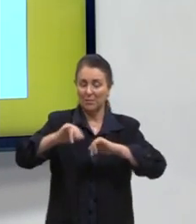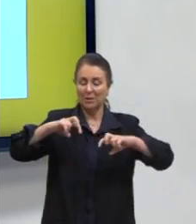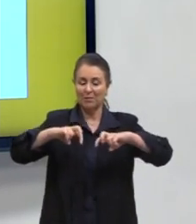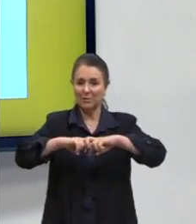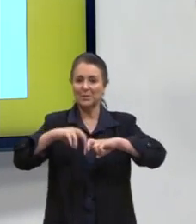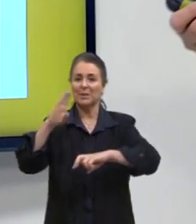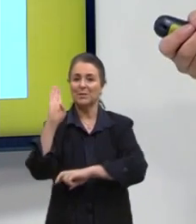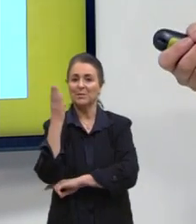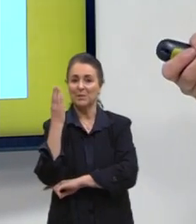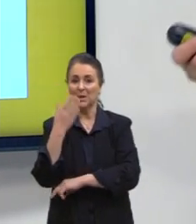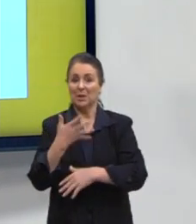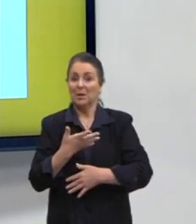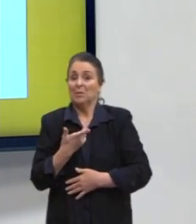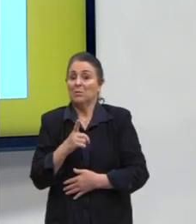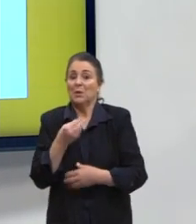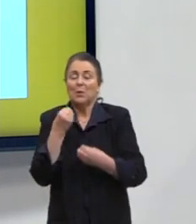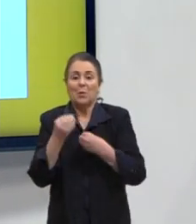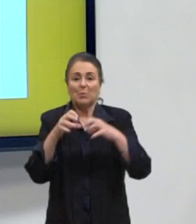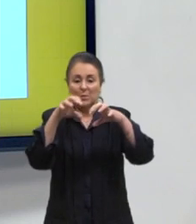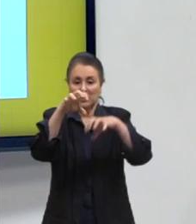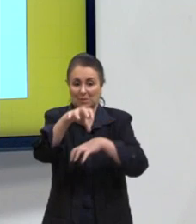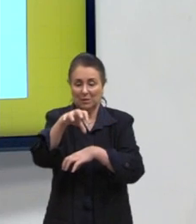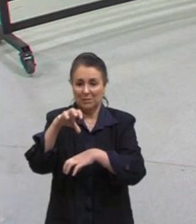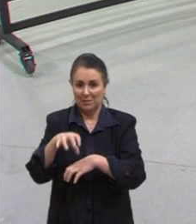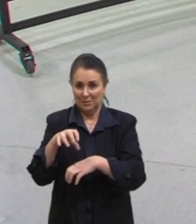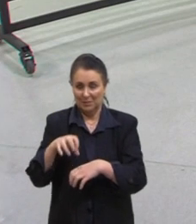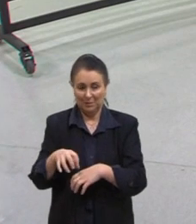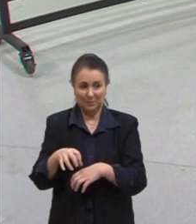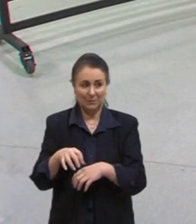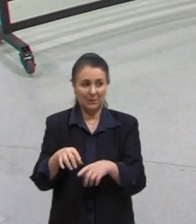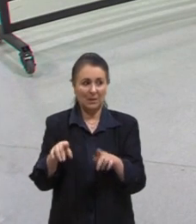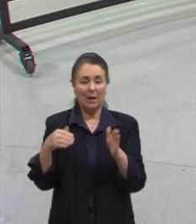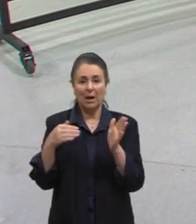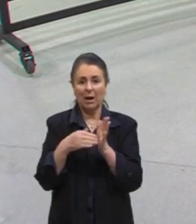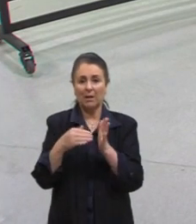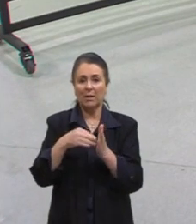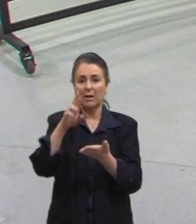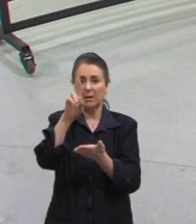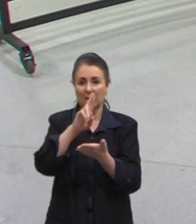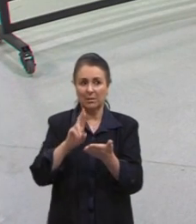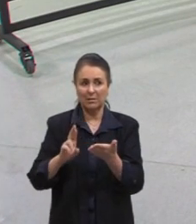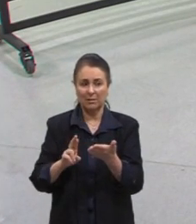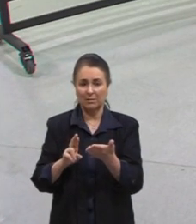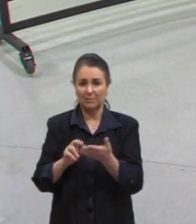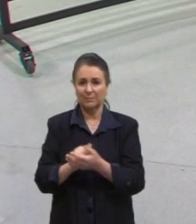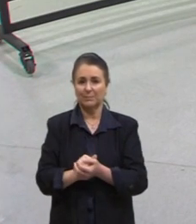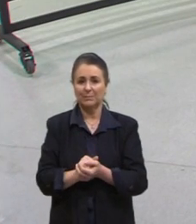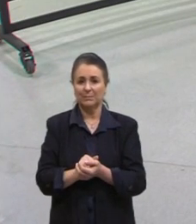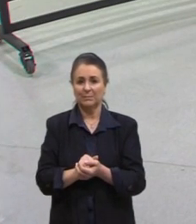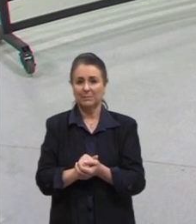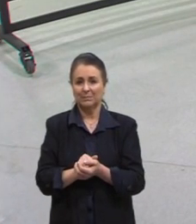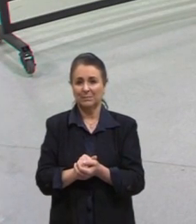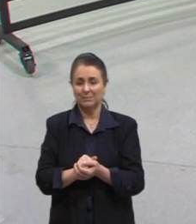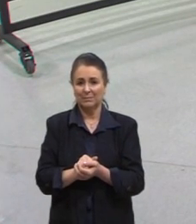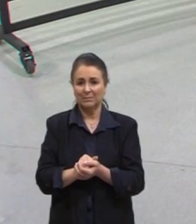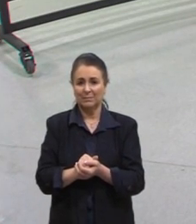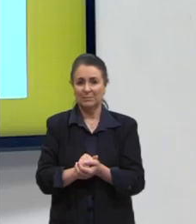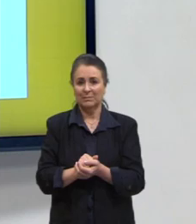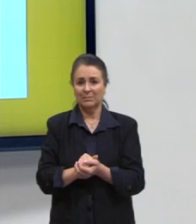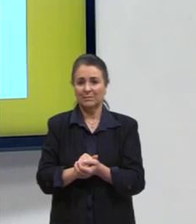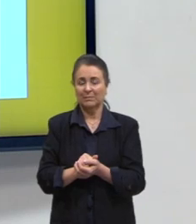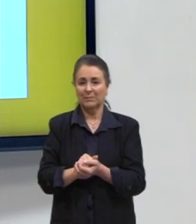não tem como separar por isso que é até mesmo em redação poderia cair né porque